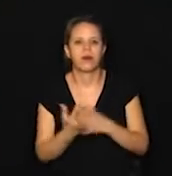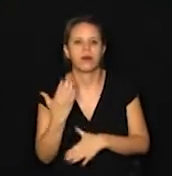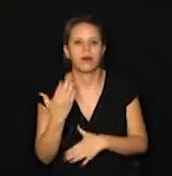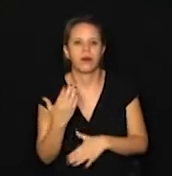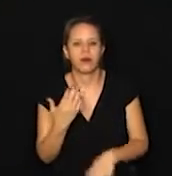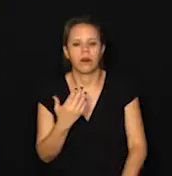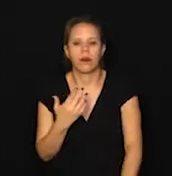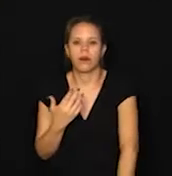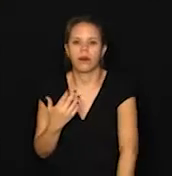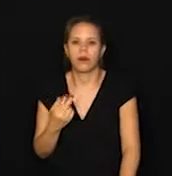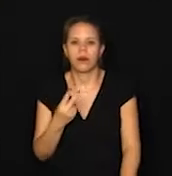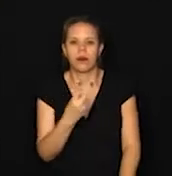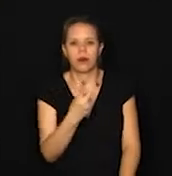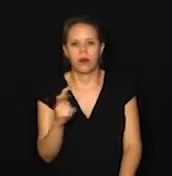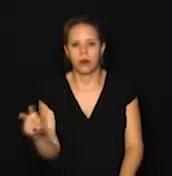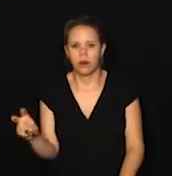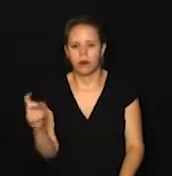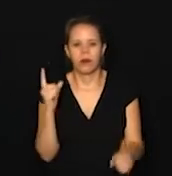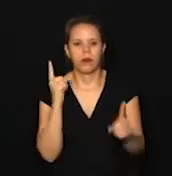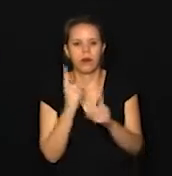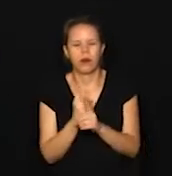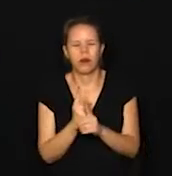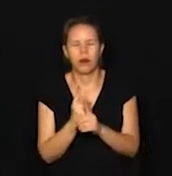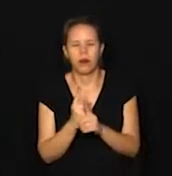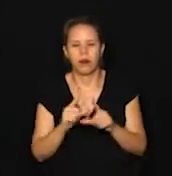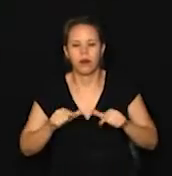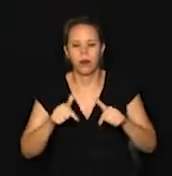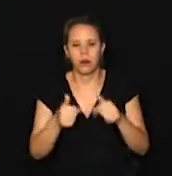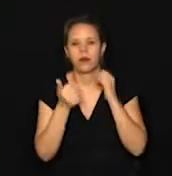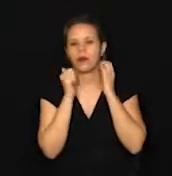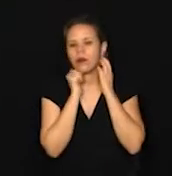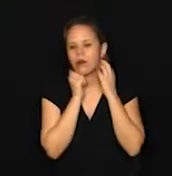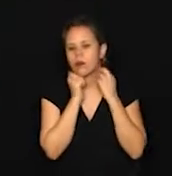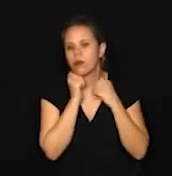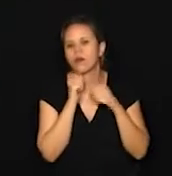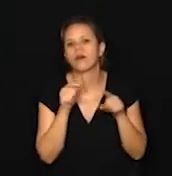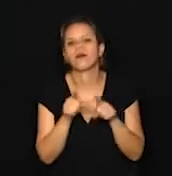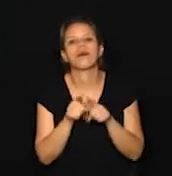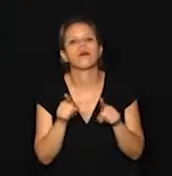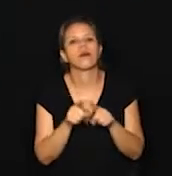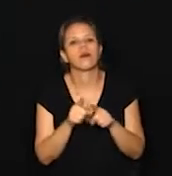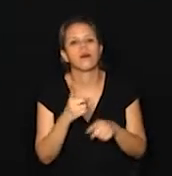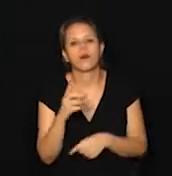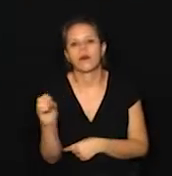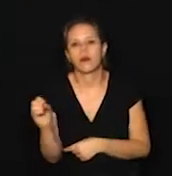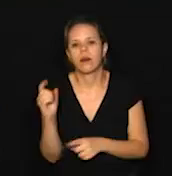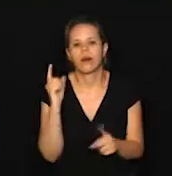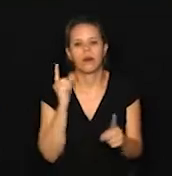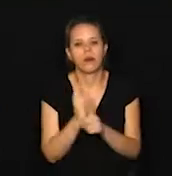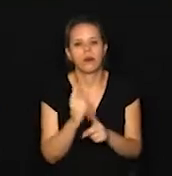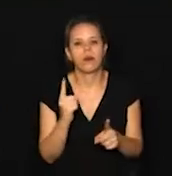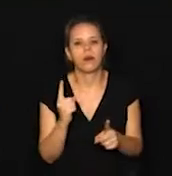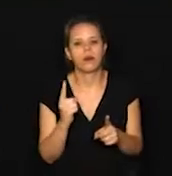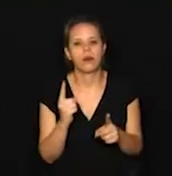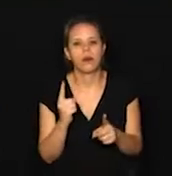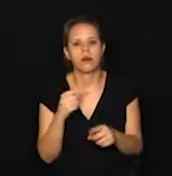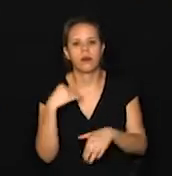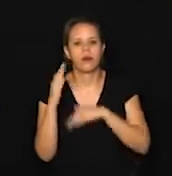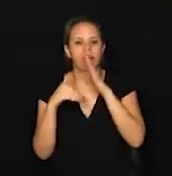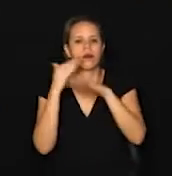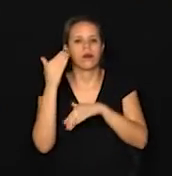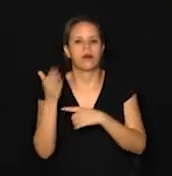no 25º Encontro de Iniciação Científica e 10º Encontro de Iniciação em